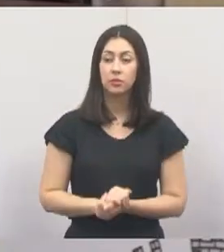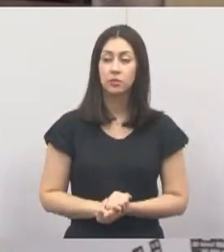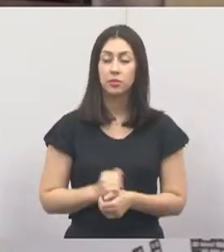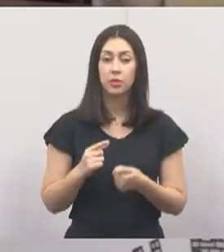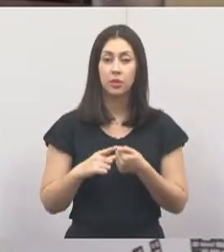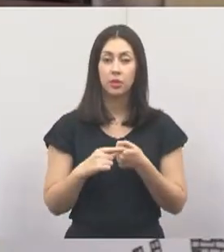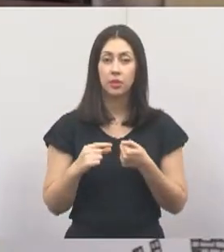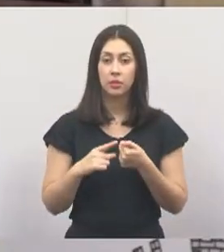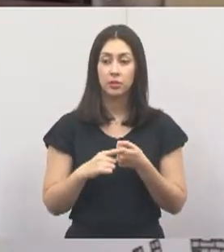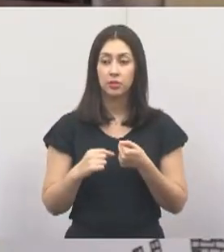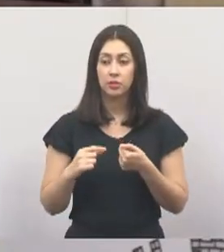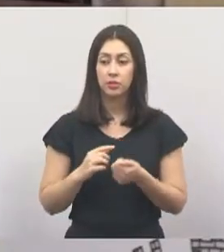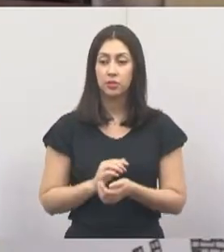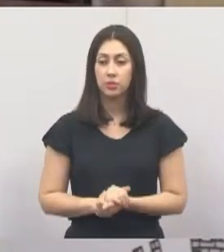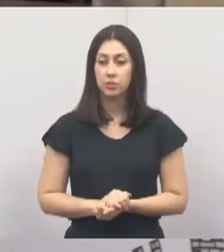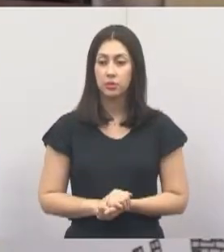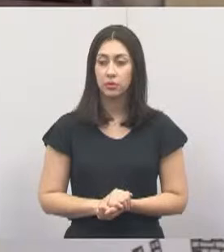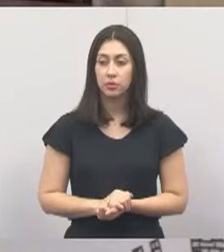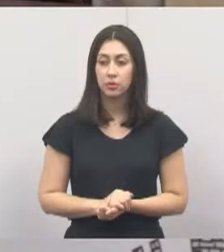Artigo